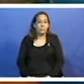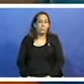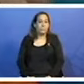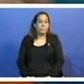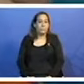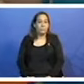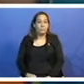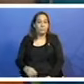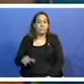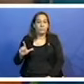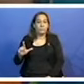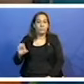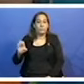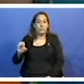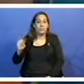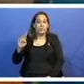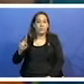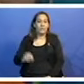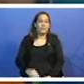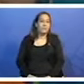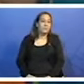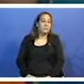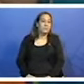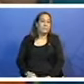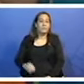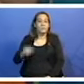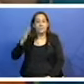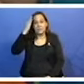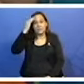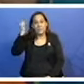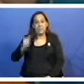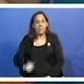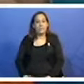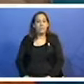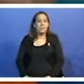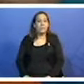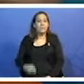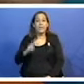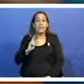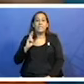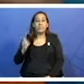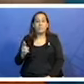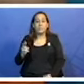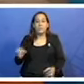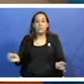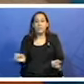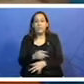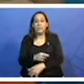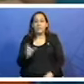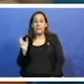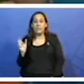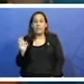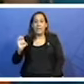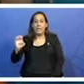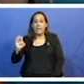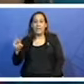Só presta atenção, ó. Ler, saber e responder.